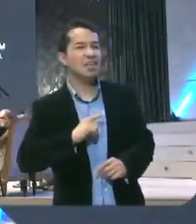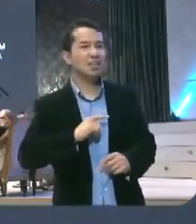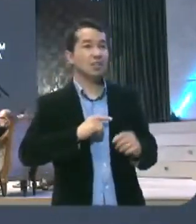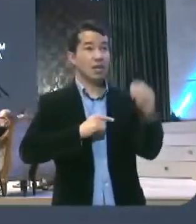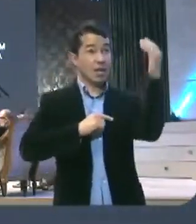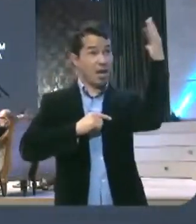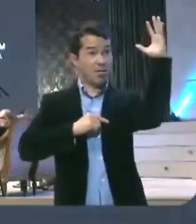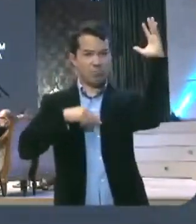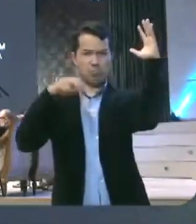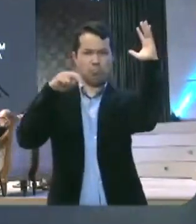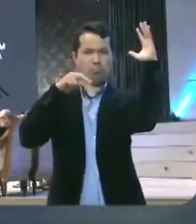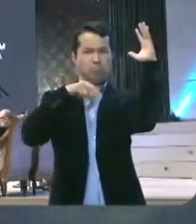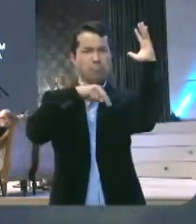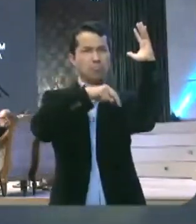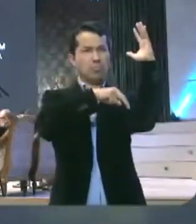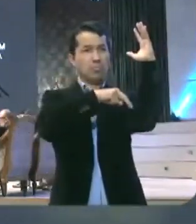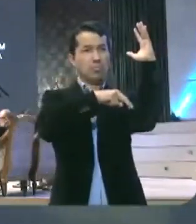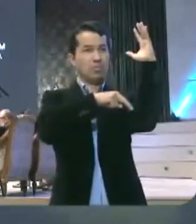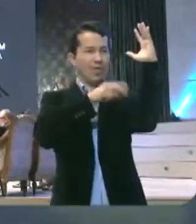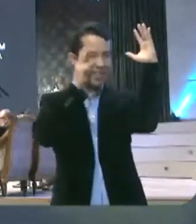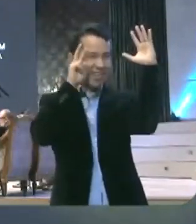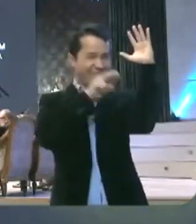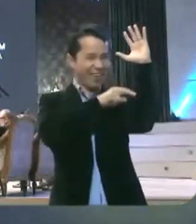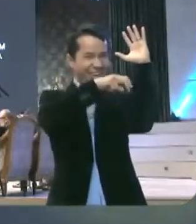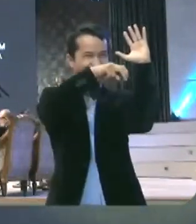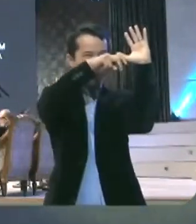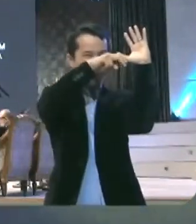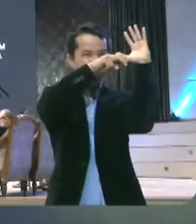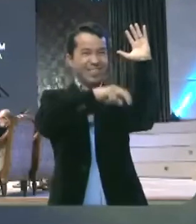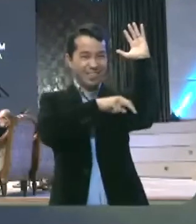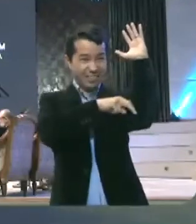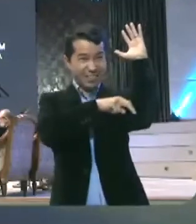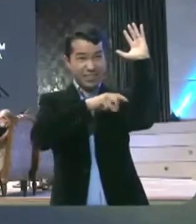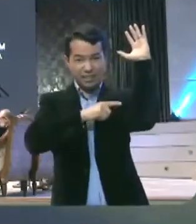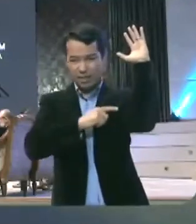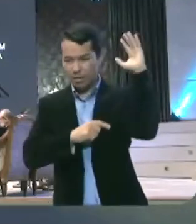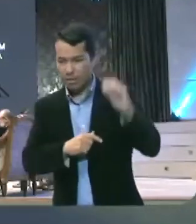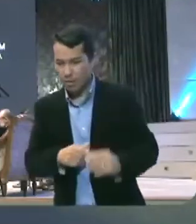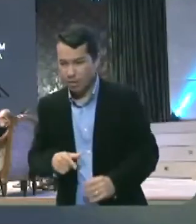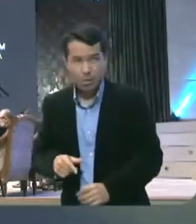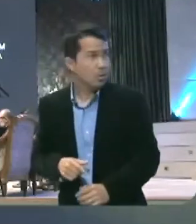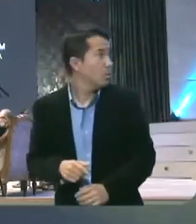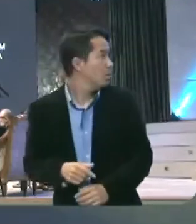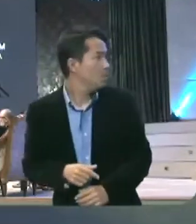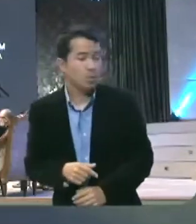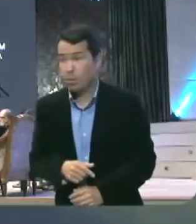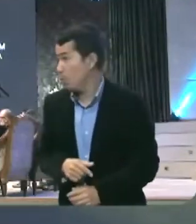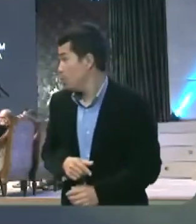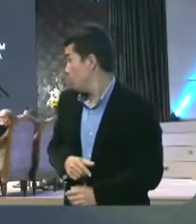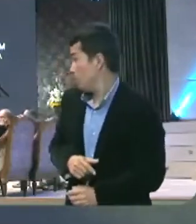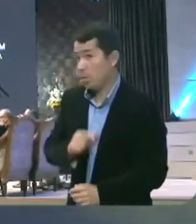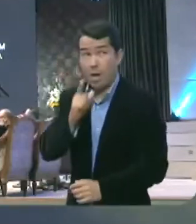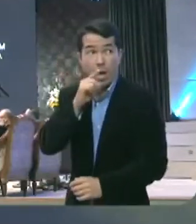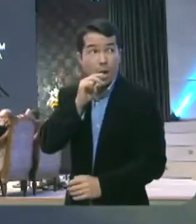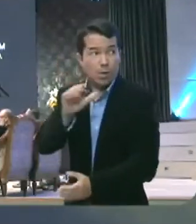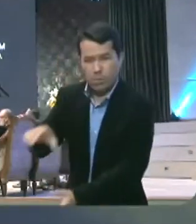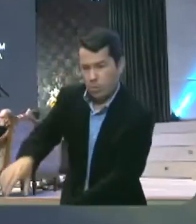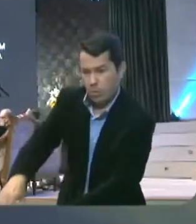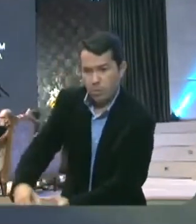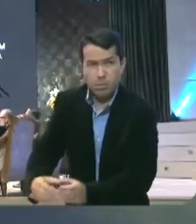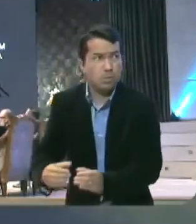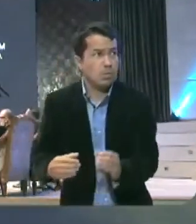deixado por ali foi até o poço pegou água chegou àquela figueira tirou as ervas daninhas